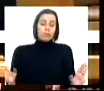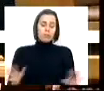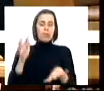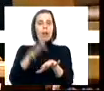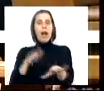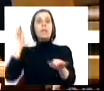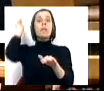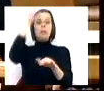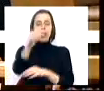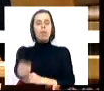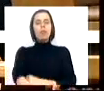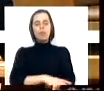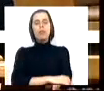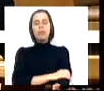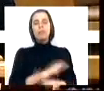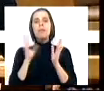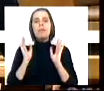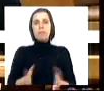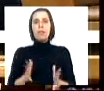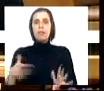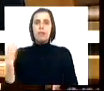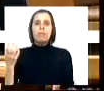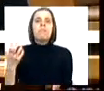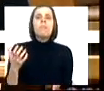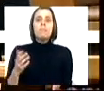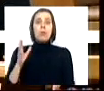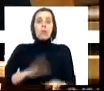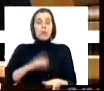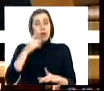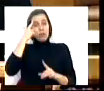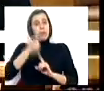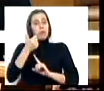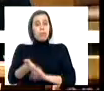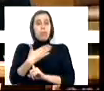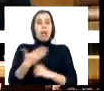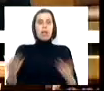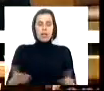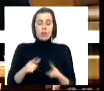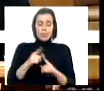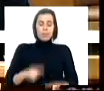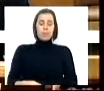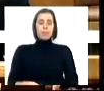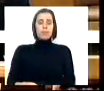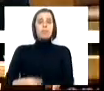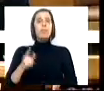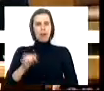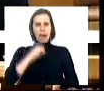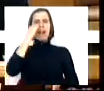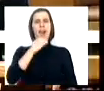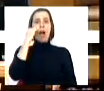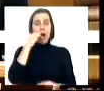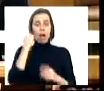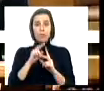a Assembleia da República tem que se indignar em nome do país. Para além do aspecto muito grave